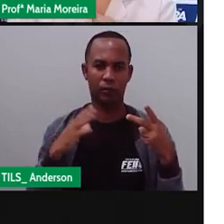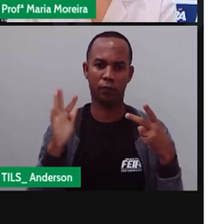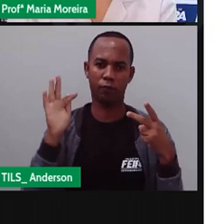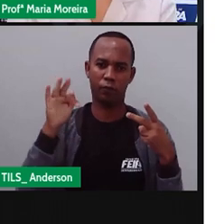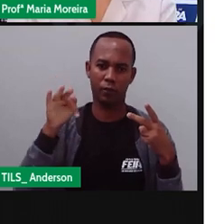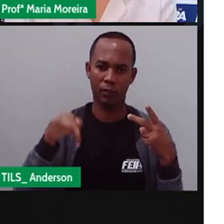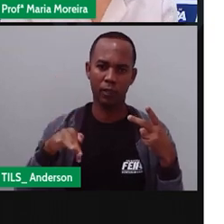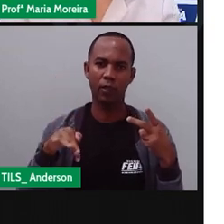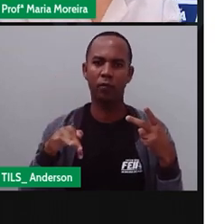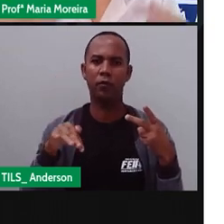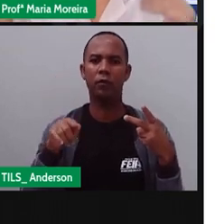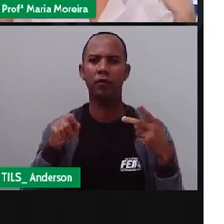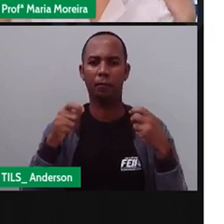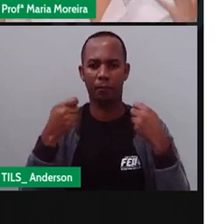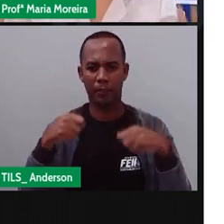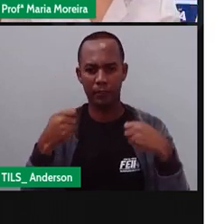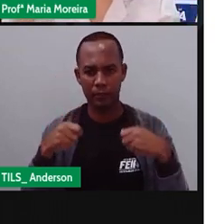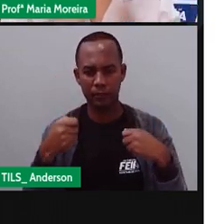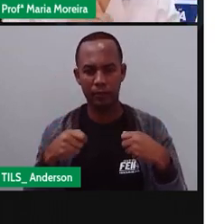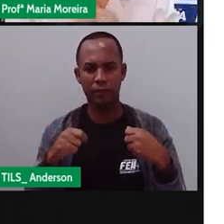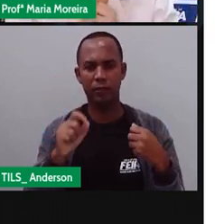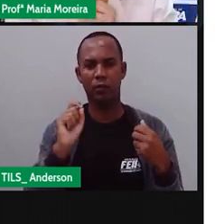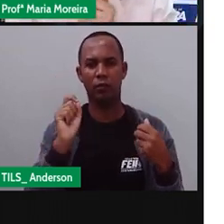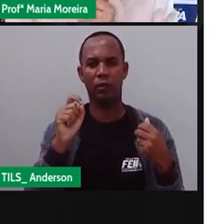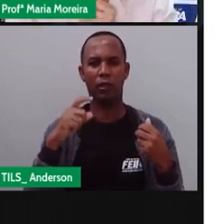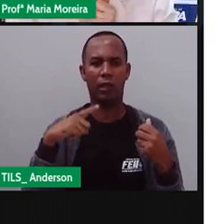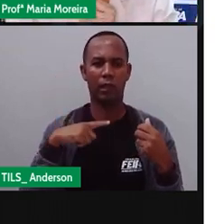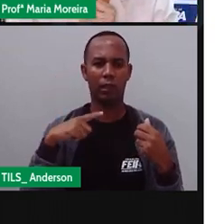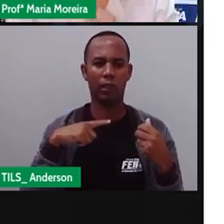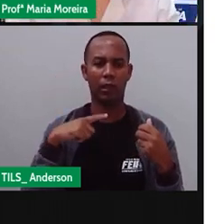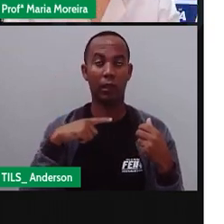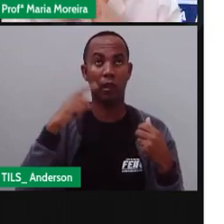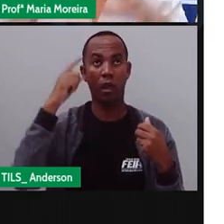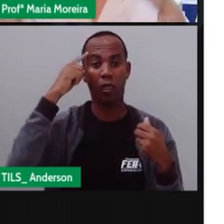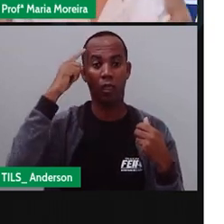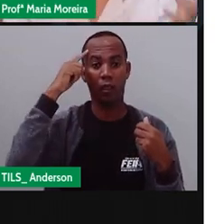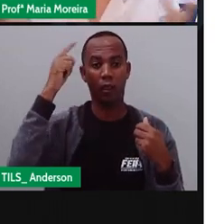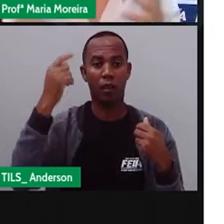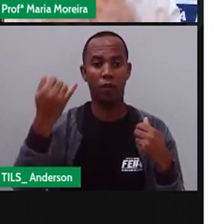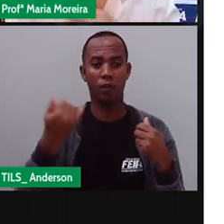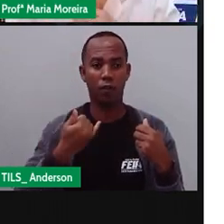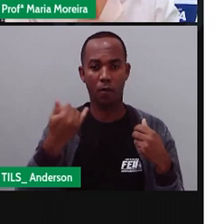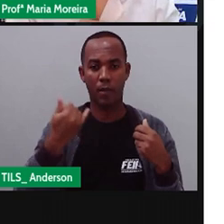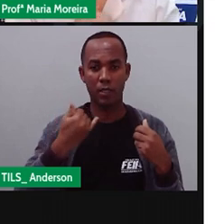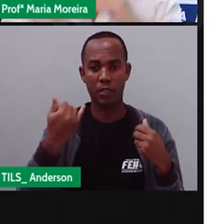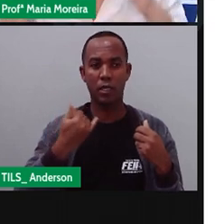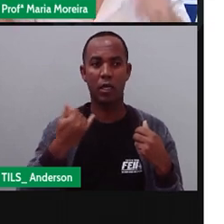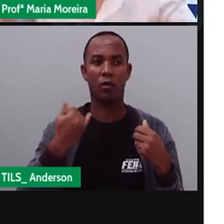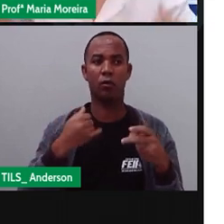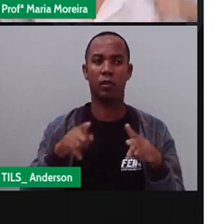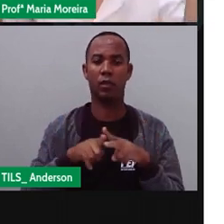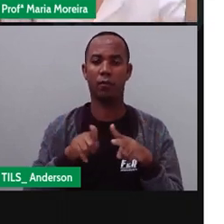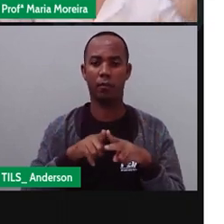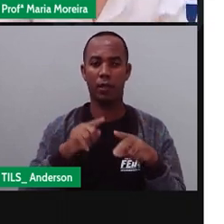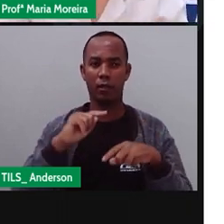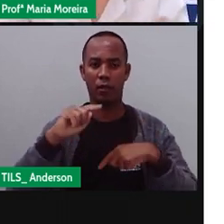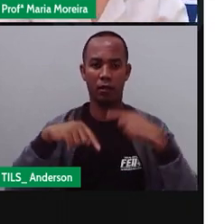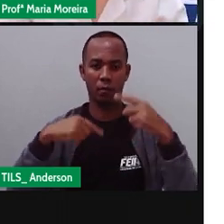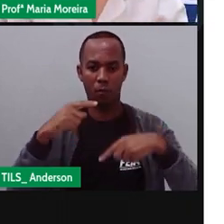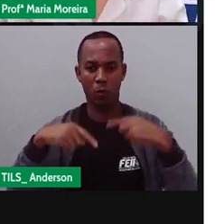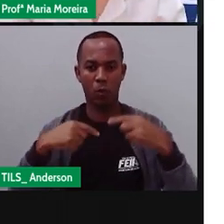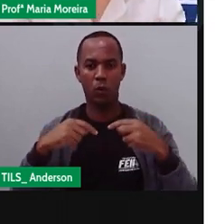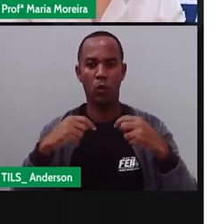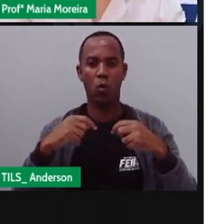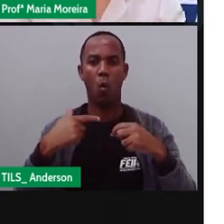da minha linha. Eu preciso que aquele parágrafo tenha uma ideia ali dentro dele, tenha uma informação dentro dele, para depois eu ir para o